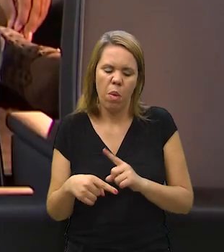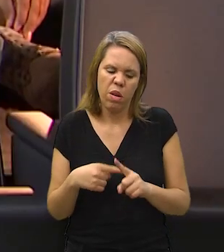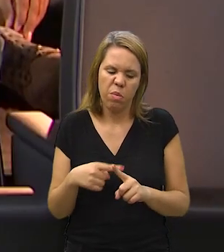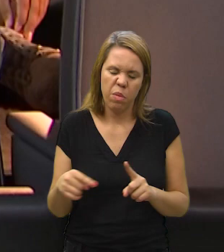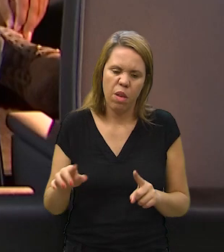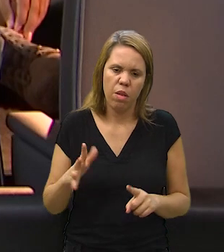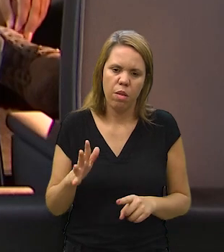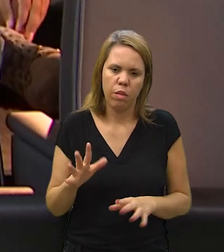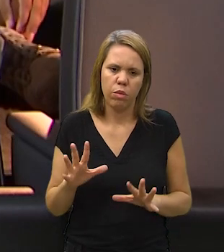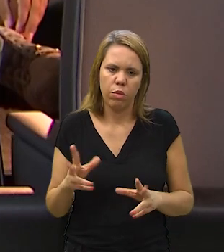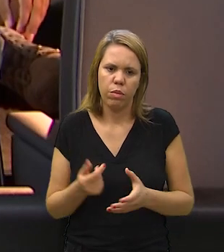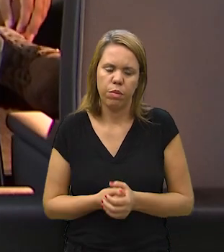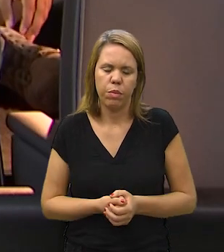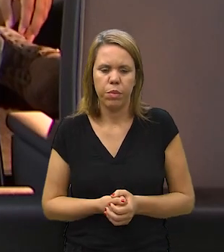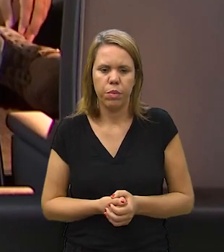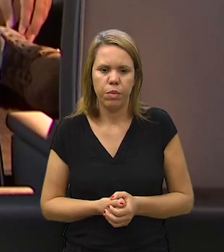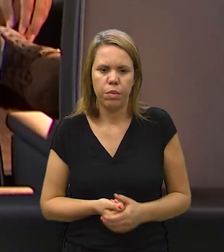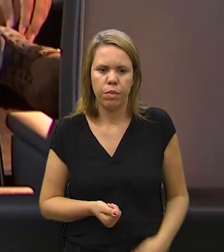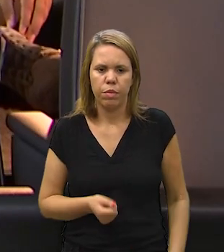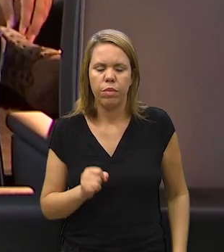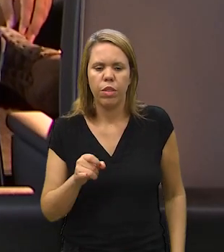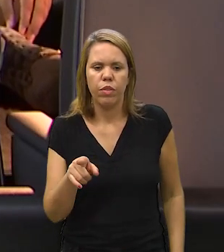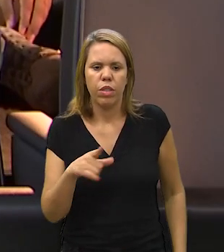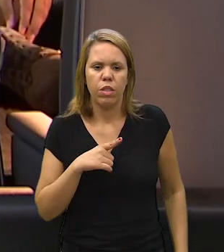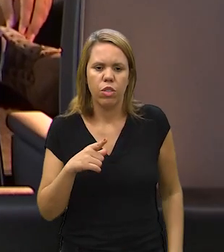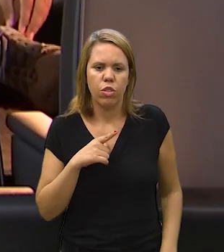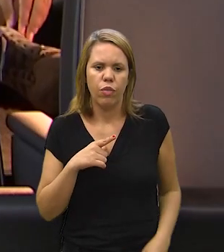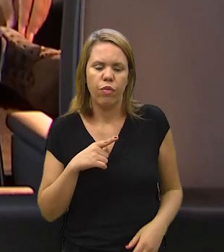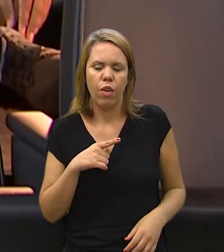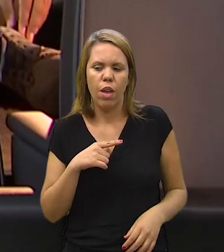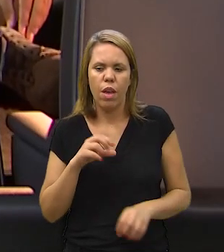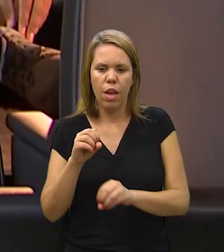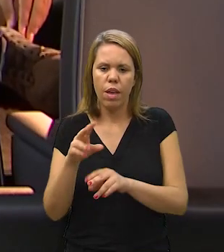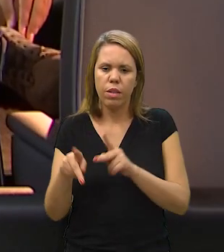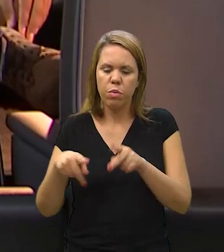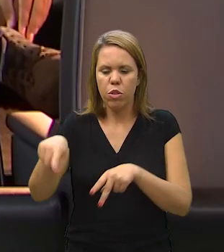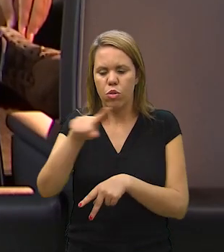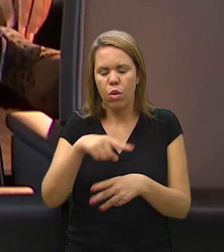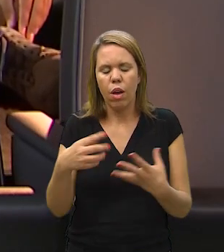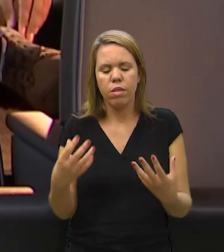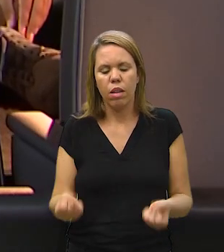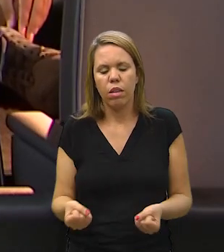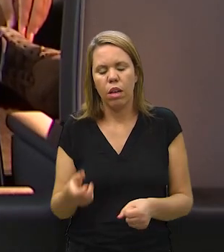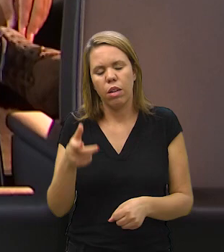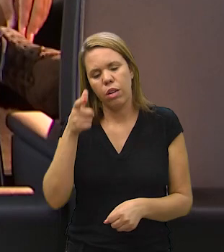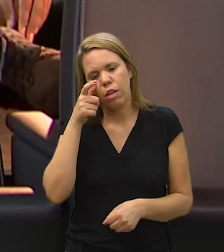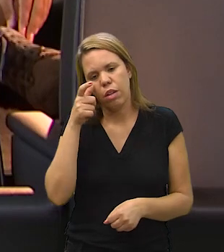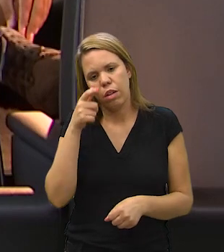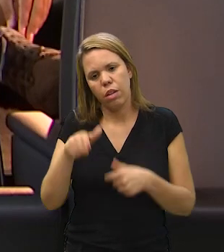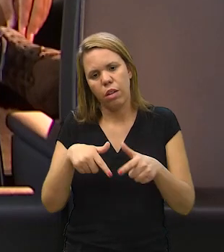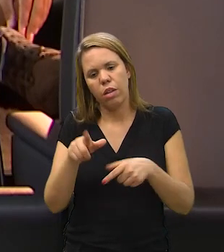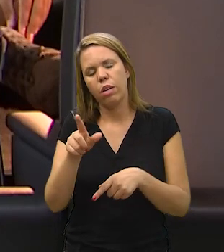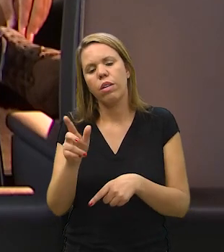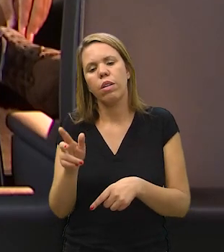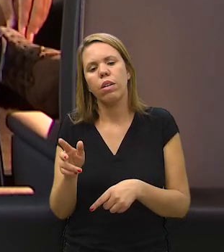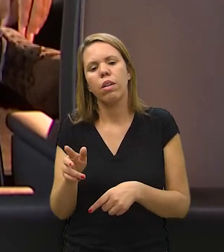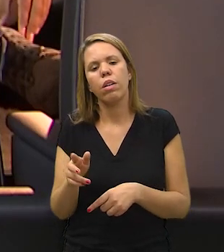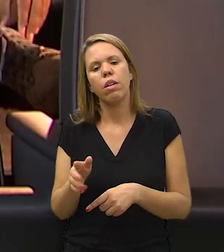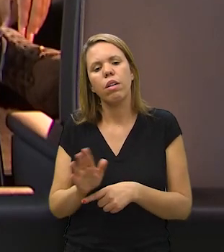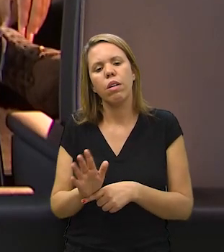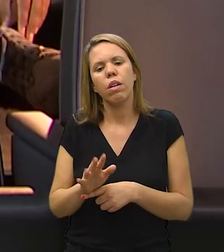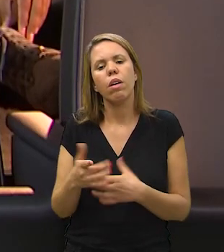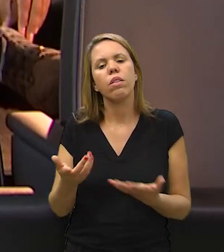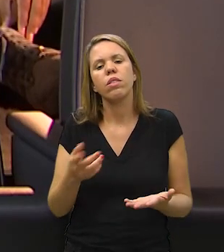1 ano e meio, assim, tudo. Se vocês tivessem que convencer o pessoal de casa para assistir o trabalho de vocês,